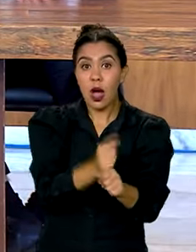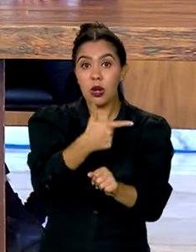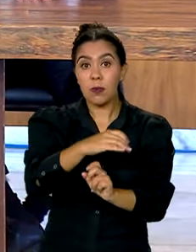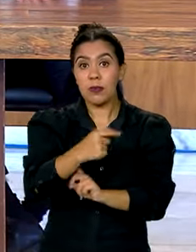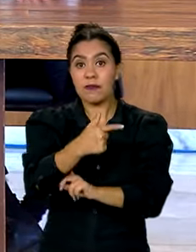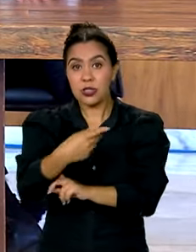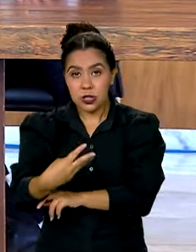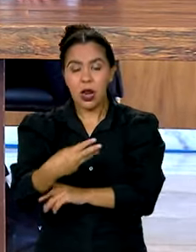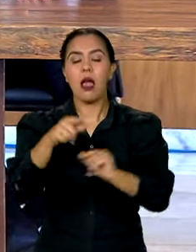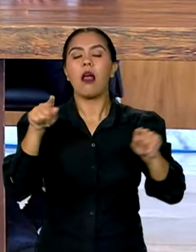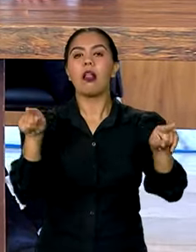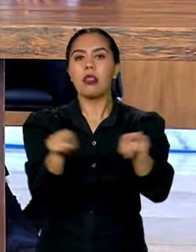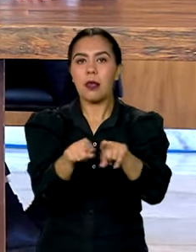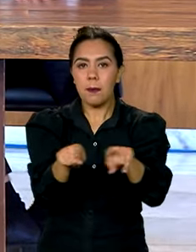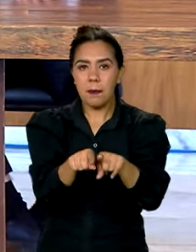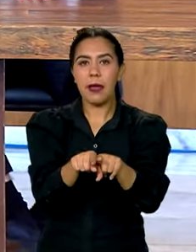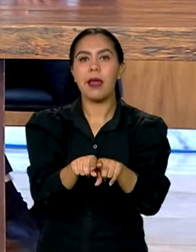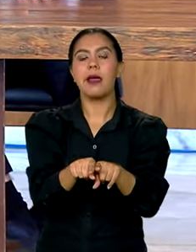e também